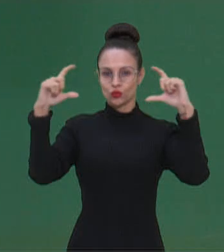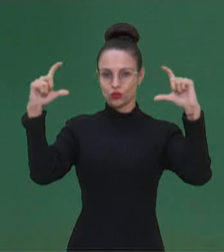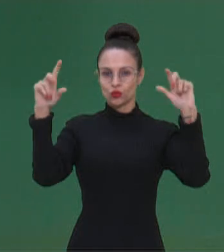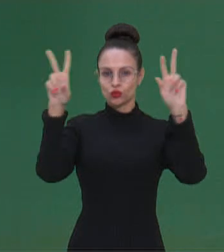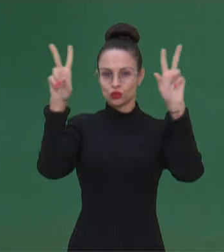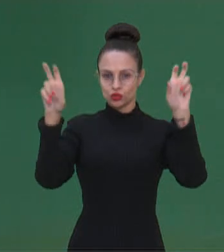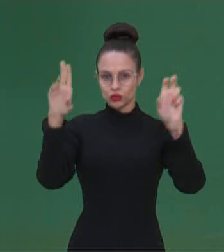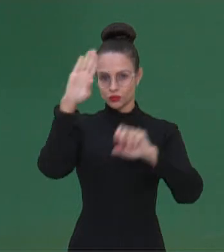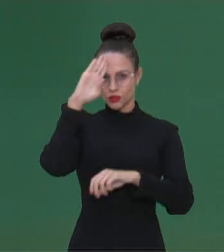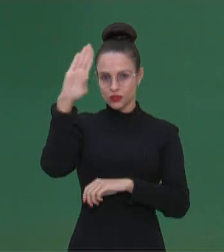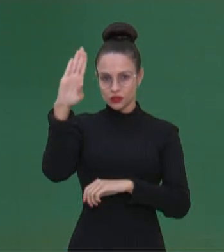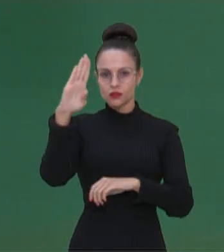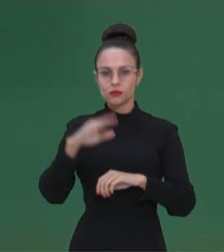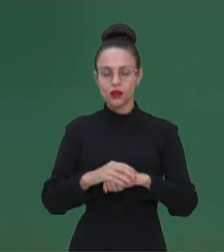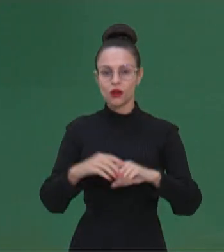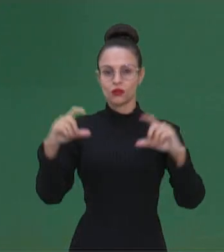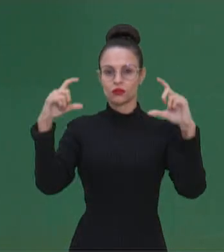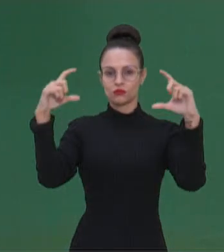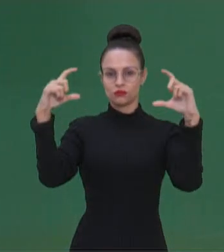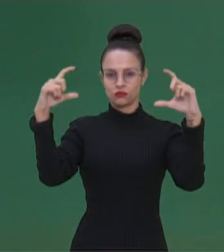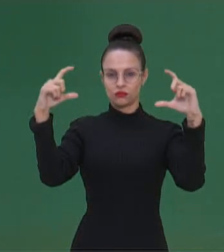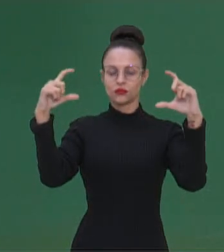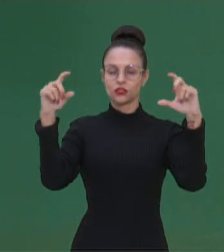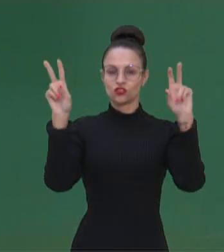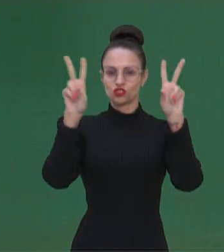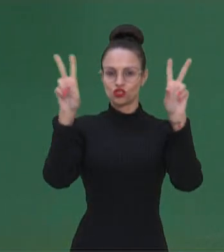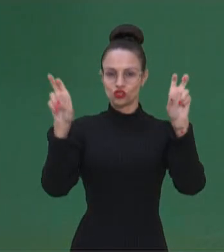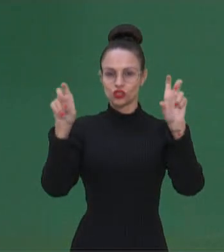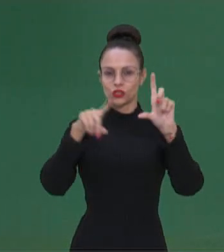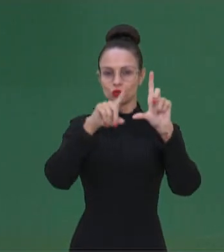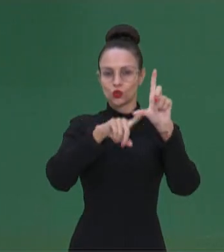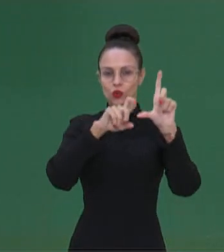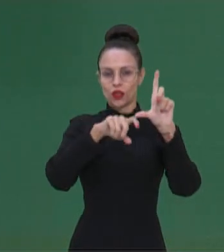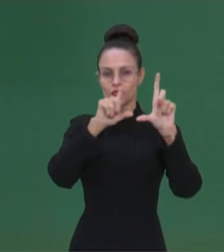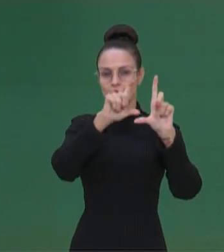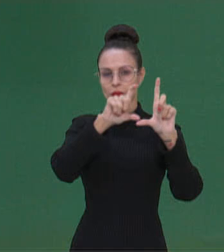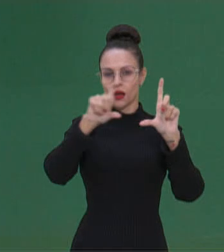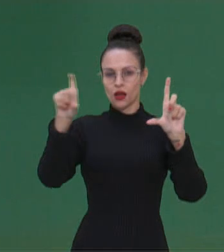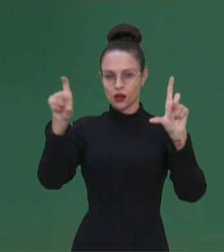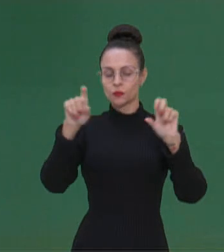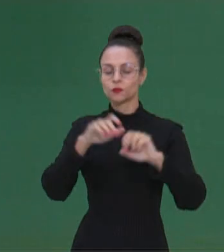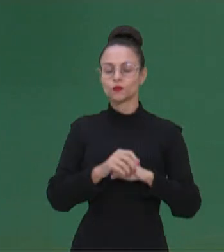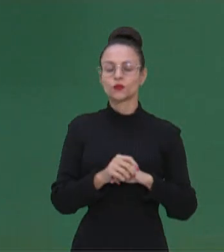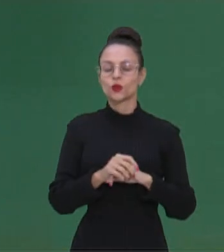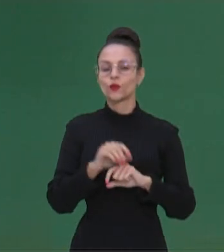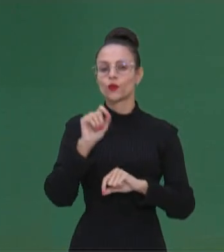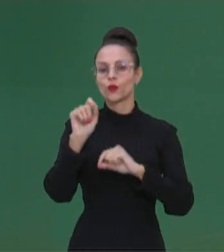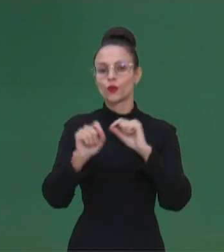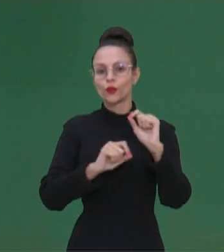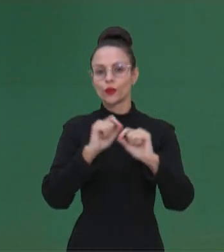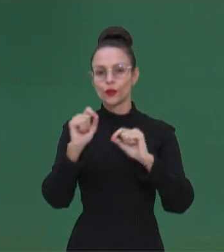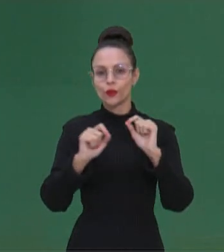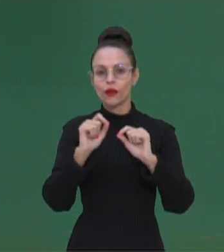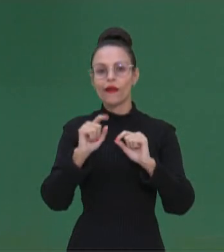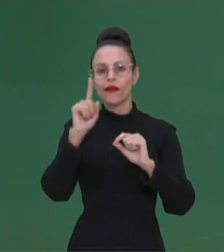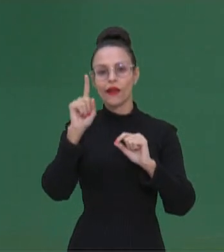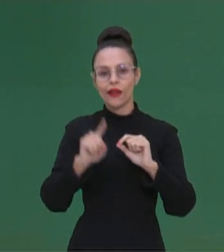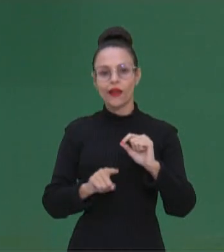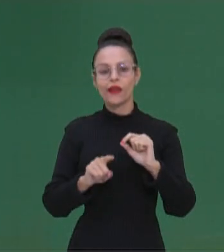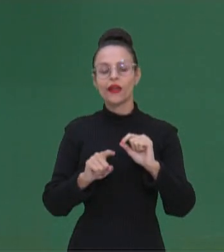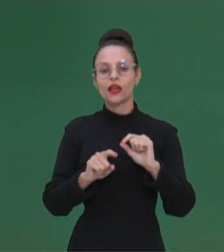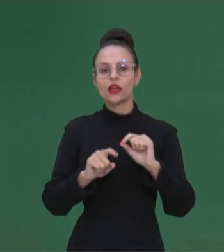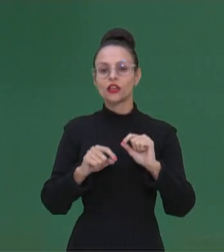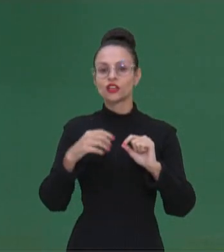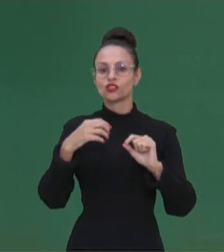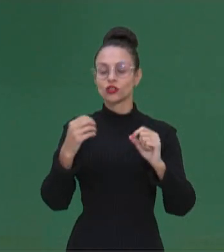título principal. Então, aquela parte de cima, lá em letras maiores, né? Geralmente apresenta-se grafada de